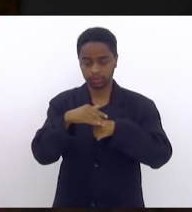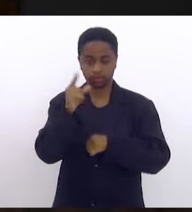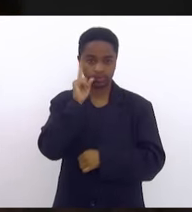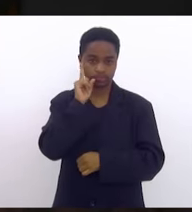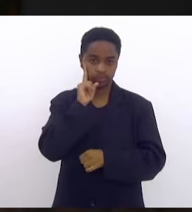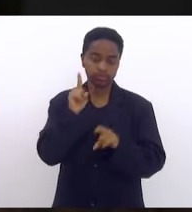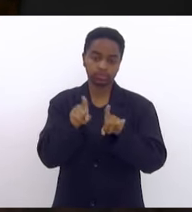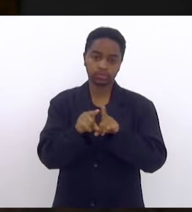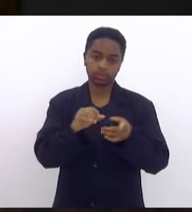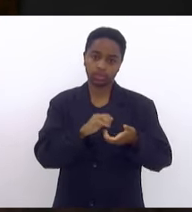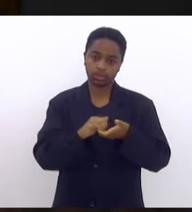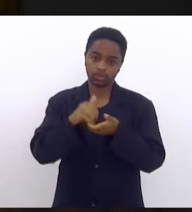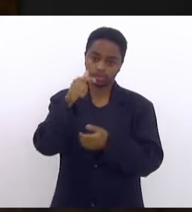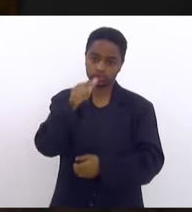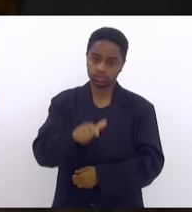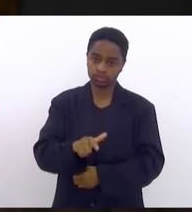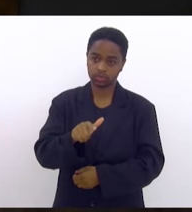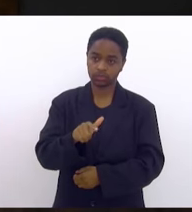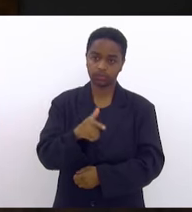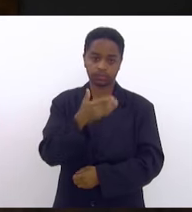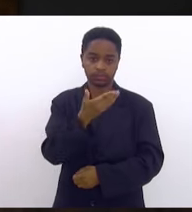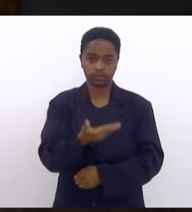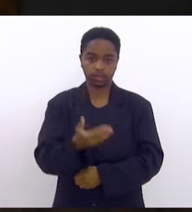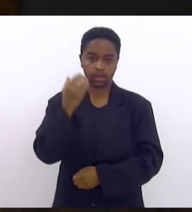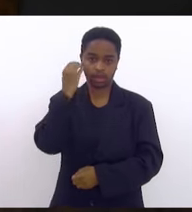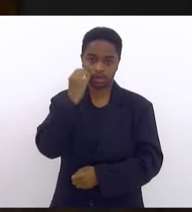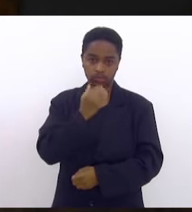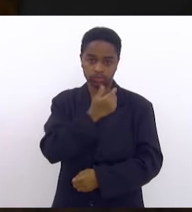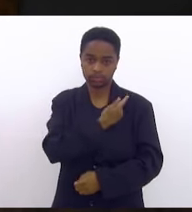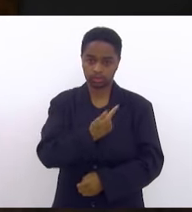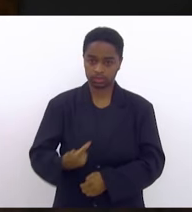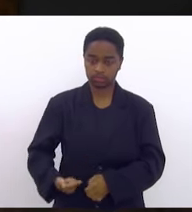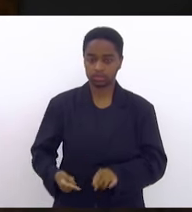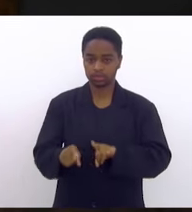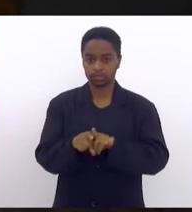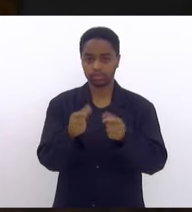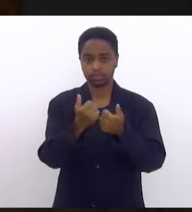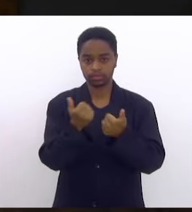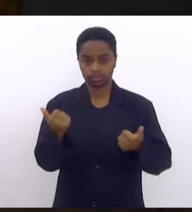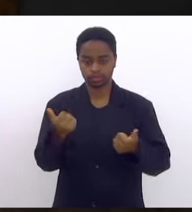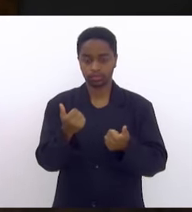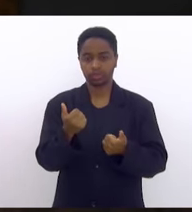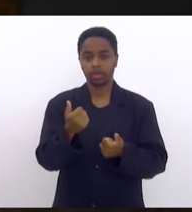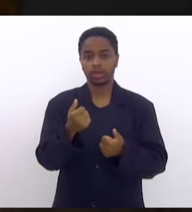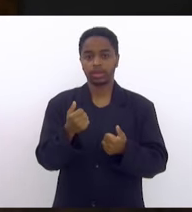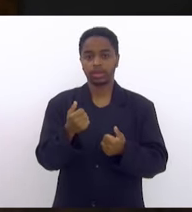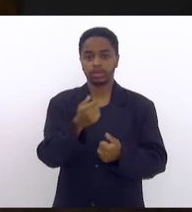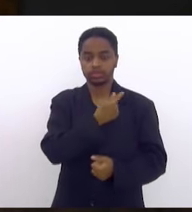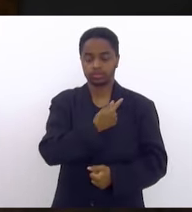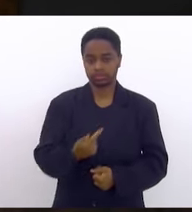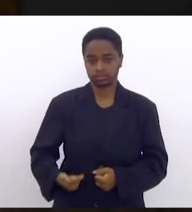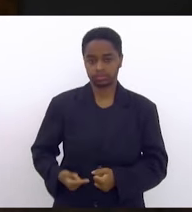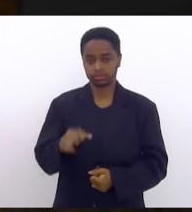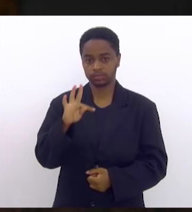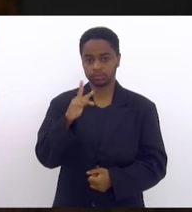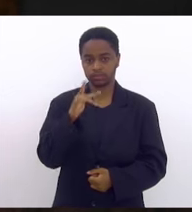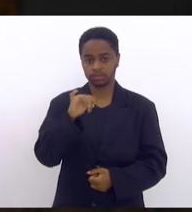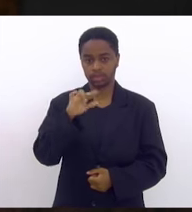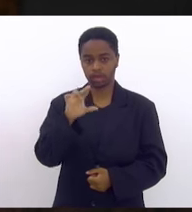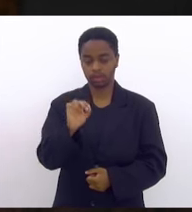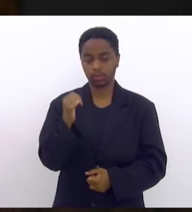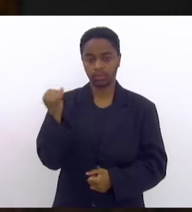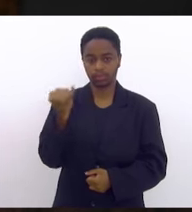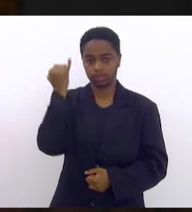Saudar aqui mais uma vez o nosso governador Cláudio Castro e nosso vice-governador Tiago Pampolha, que tem sido tão importante no